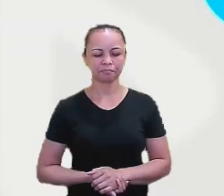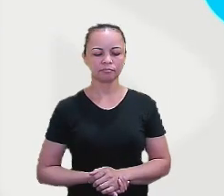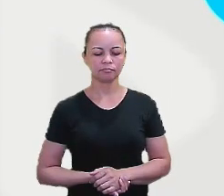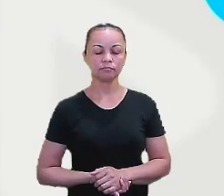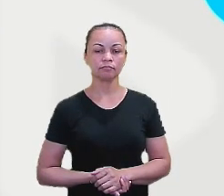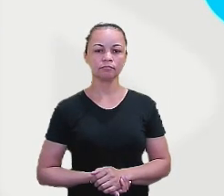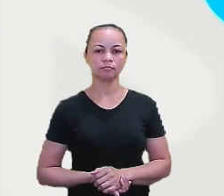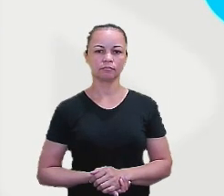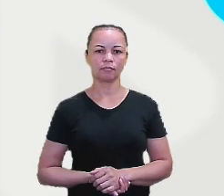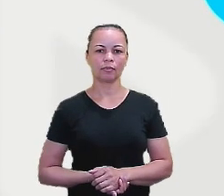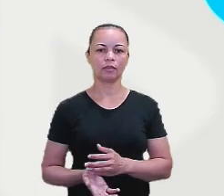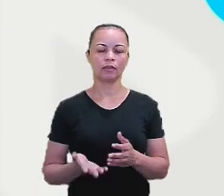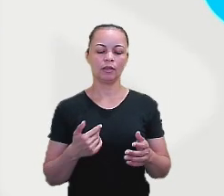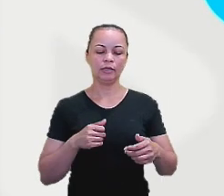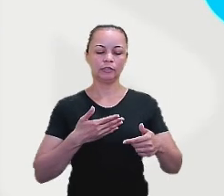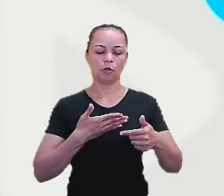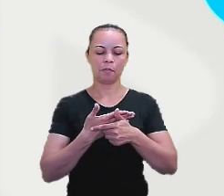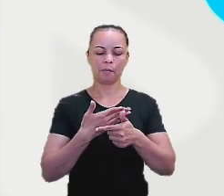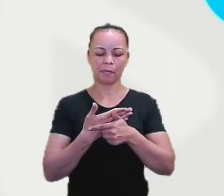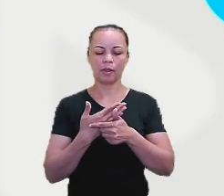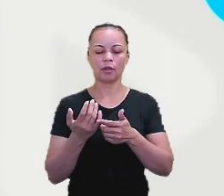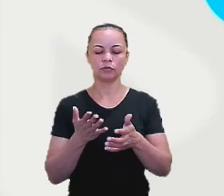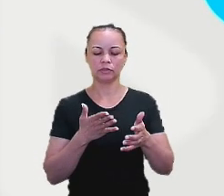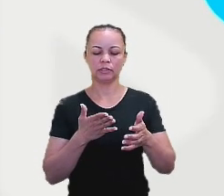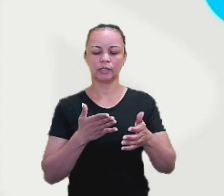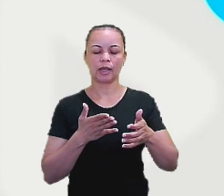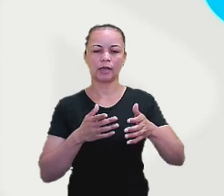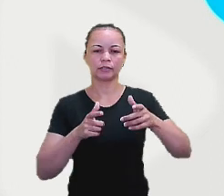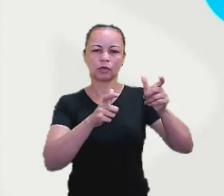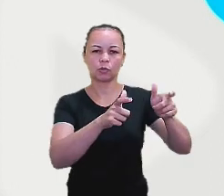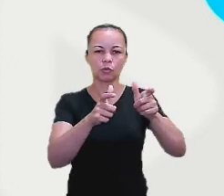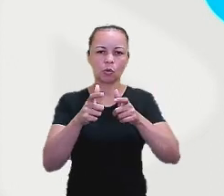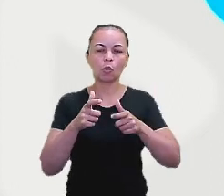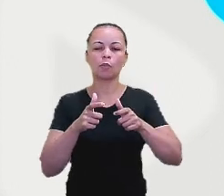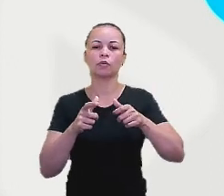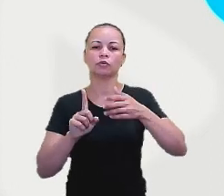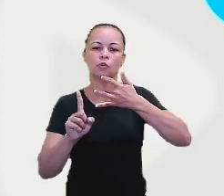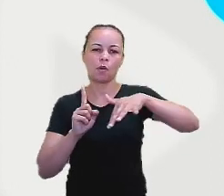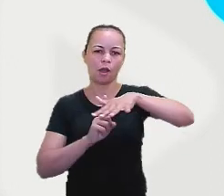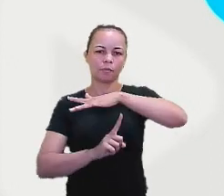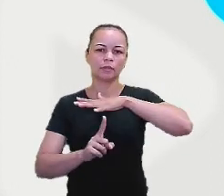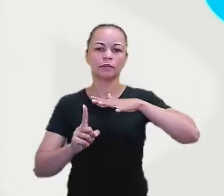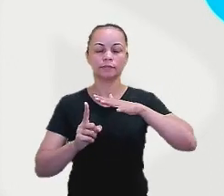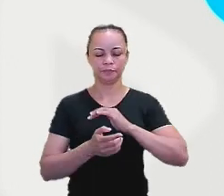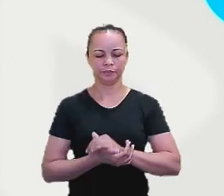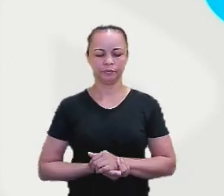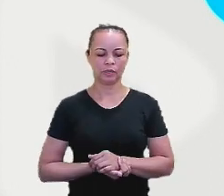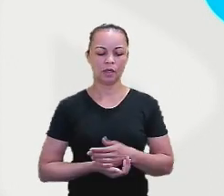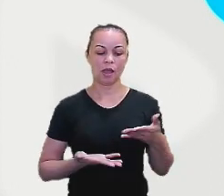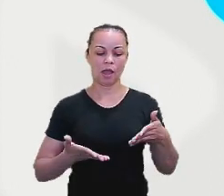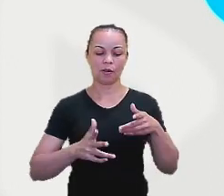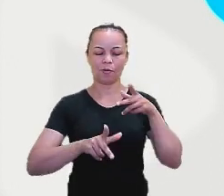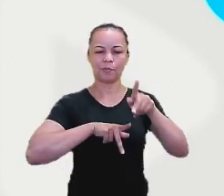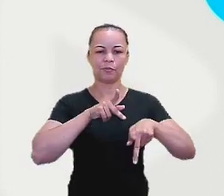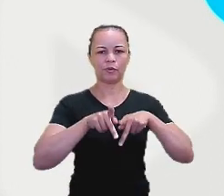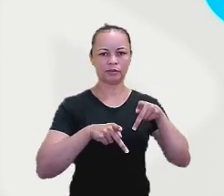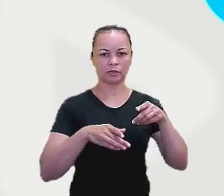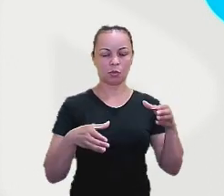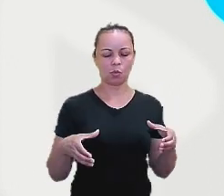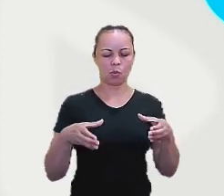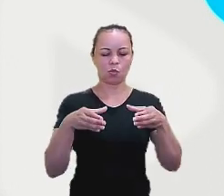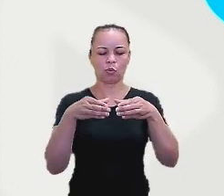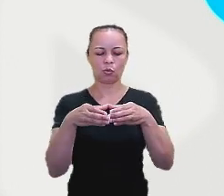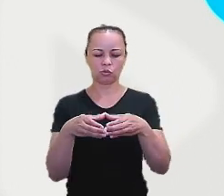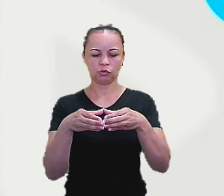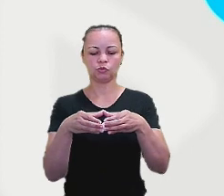imagem, papel de cada espécie no ambiente. Agora vamos para a ideia de população. Conjunto de seres